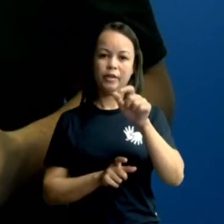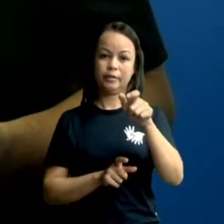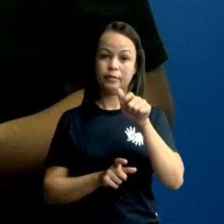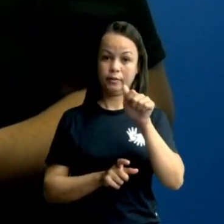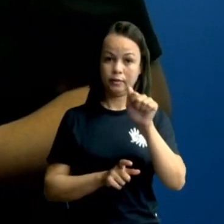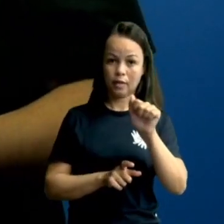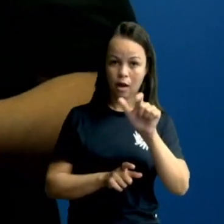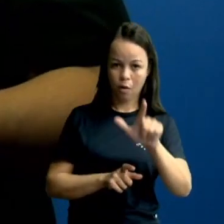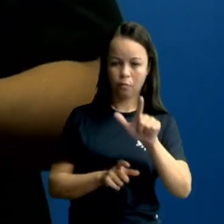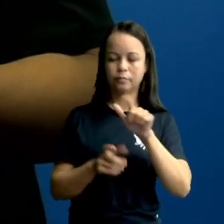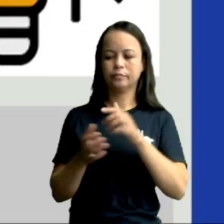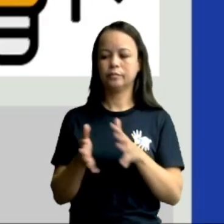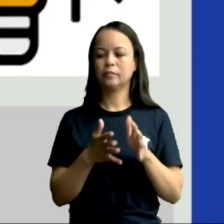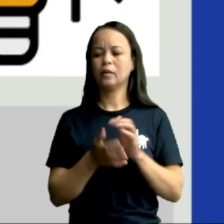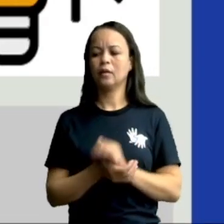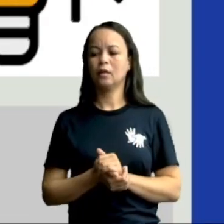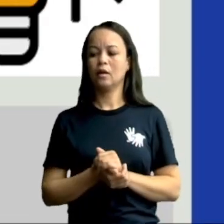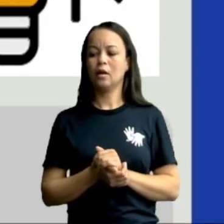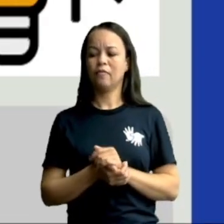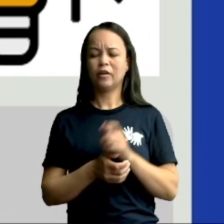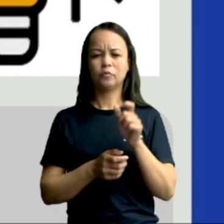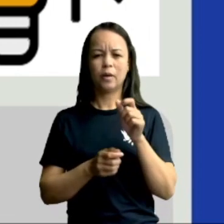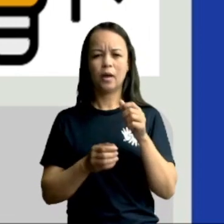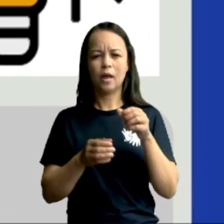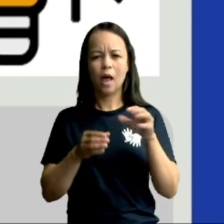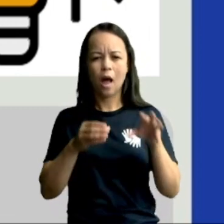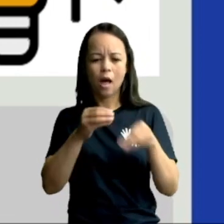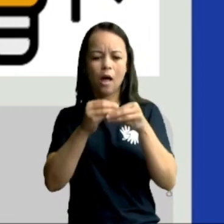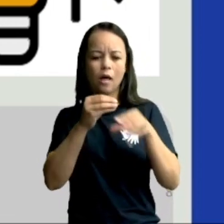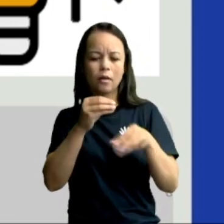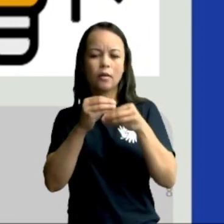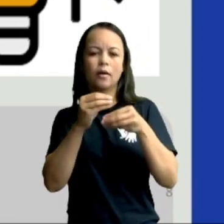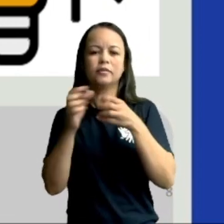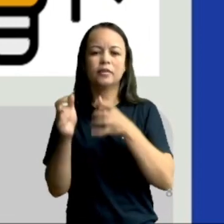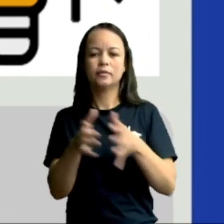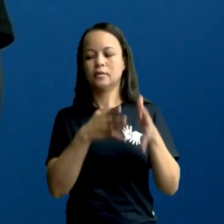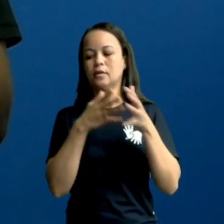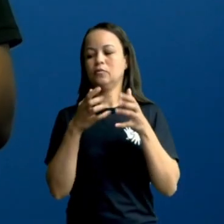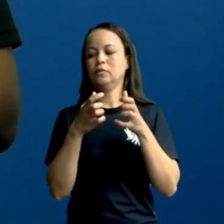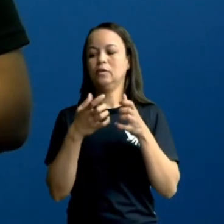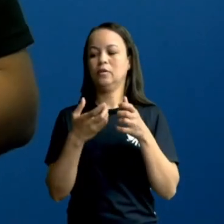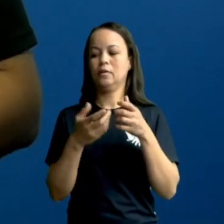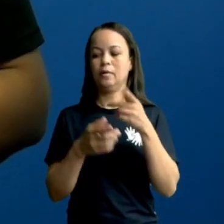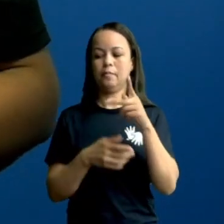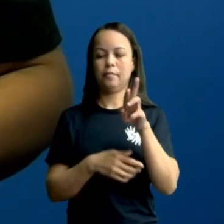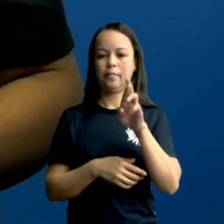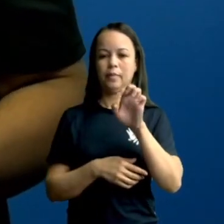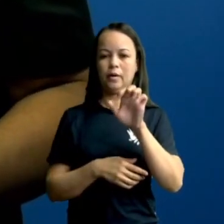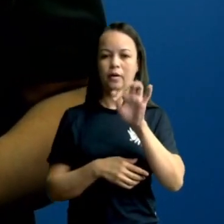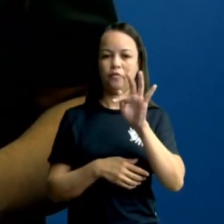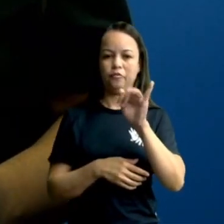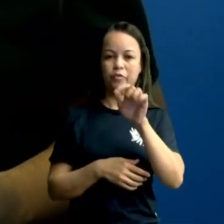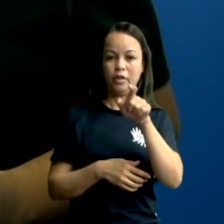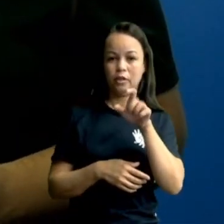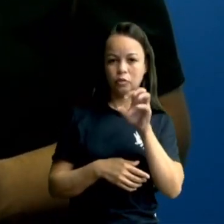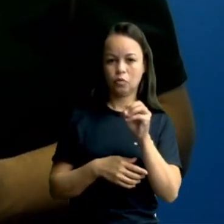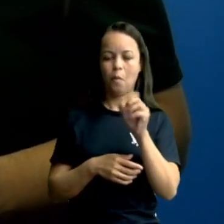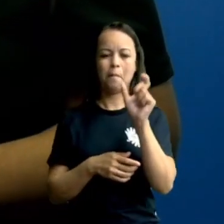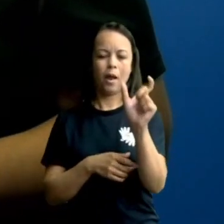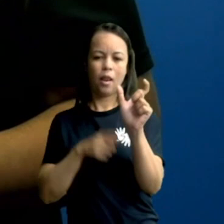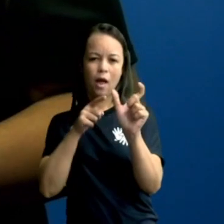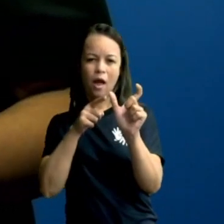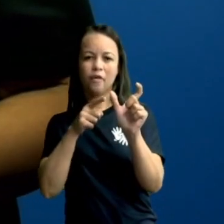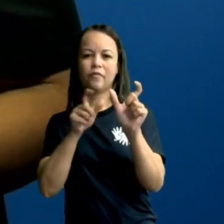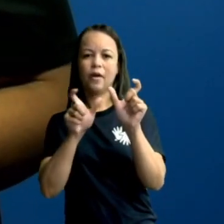Faz-se pela anexação de prefixo à palavra primitiva. Ou seja,